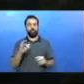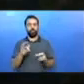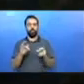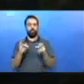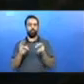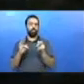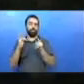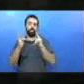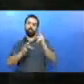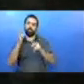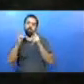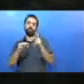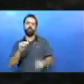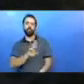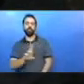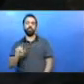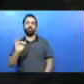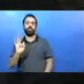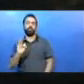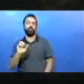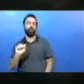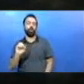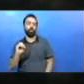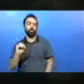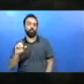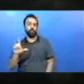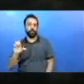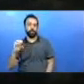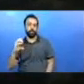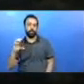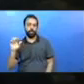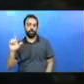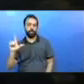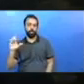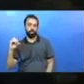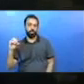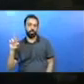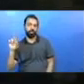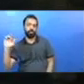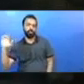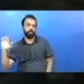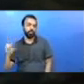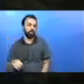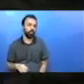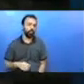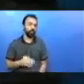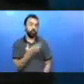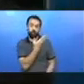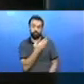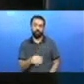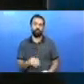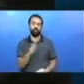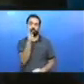folclore brasileiro. Então vamos aprender um pouco mais sobre essas lendas que transformaram o nosso folclore. Olhem só. Aqui